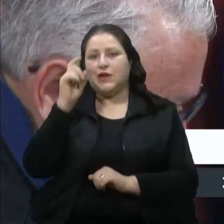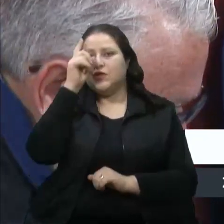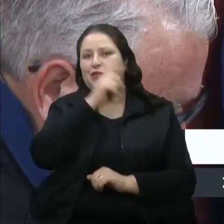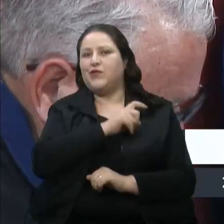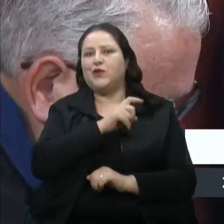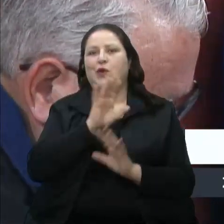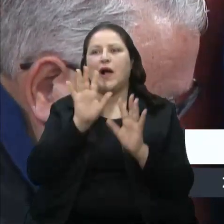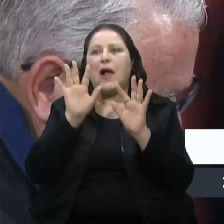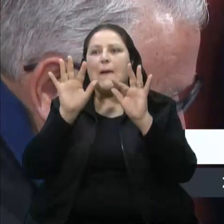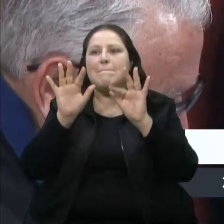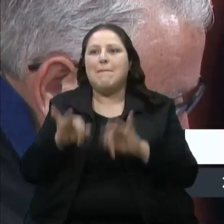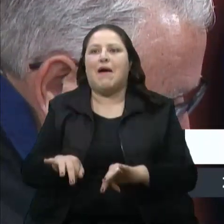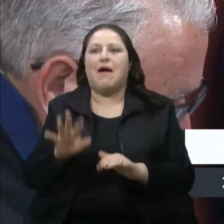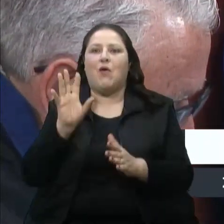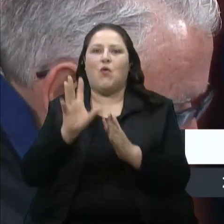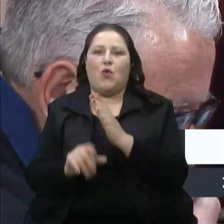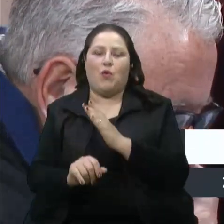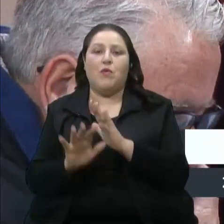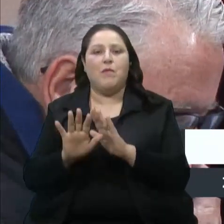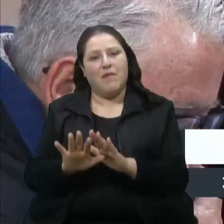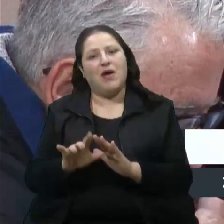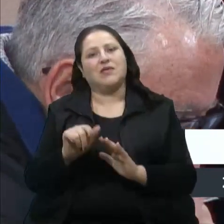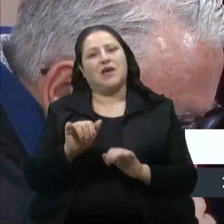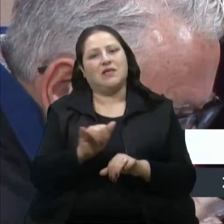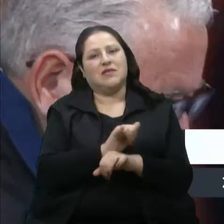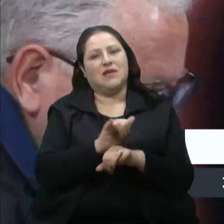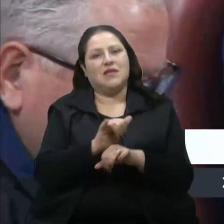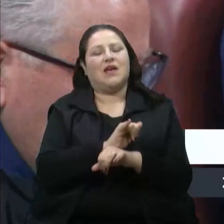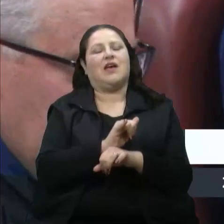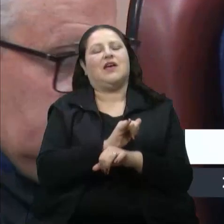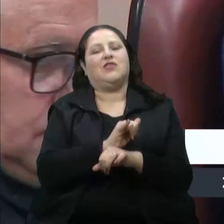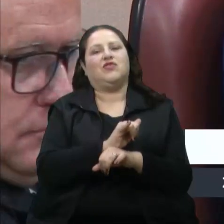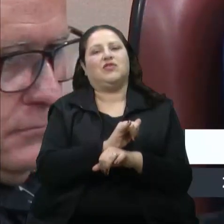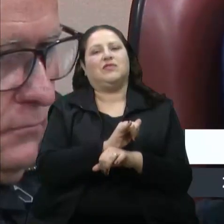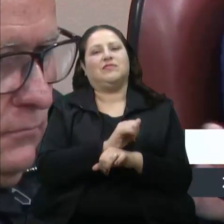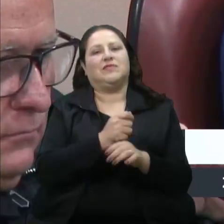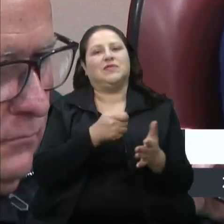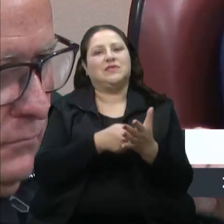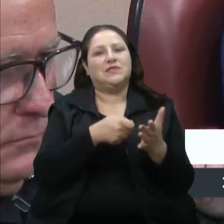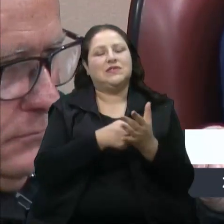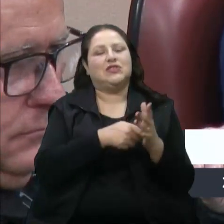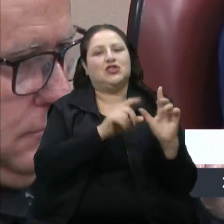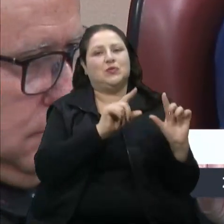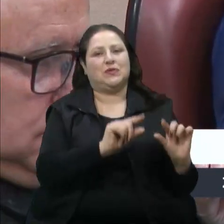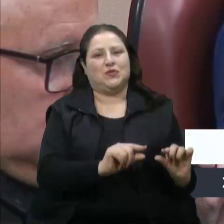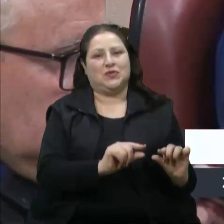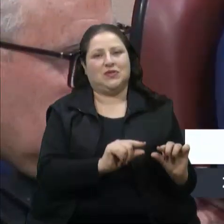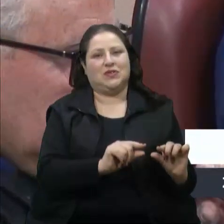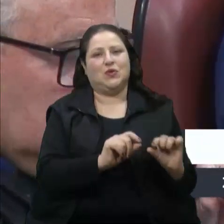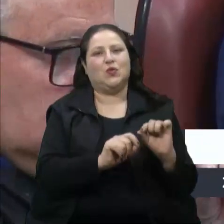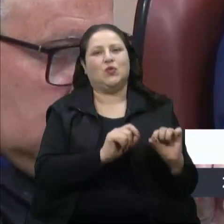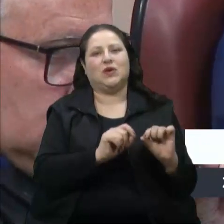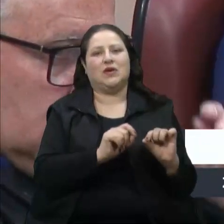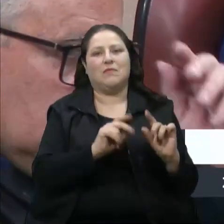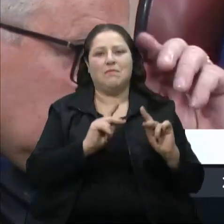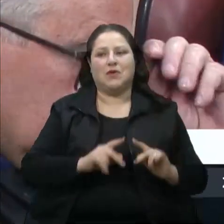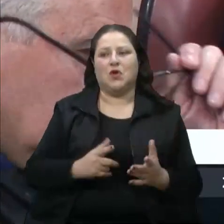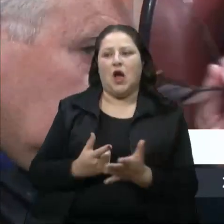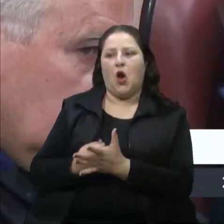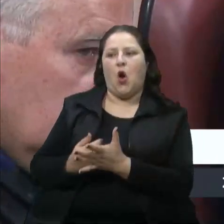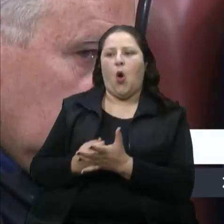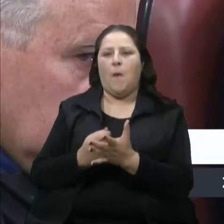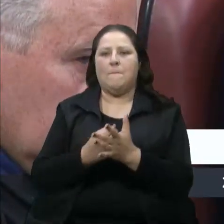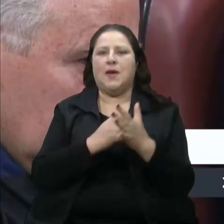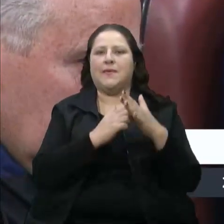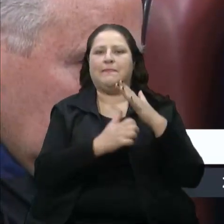das formas de pressionar e penalizar especialmente o receptador. Esse é o ponto principal e o projeto